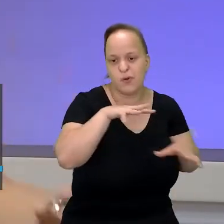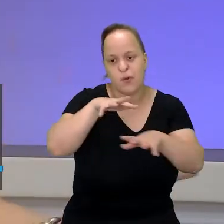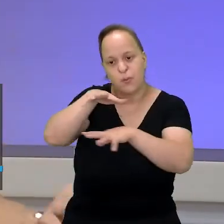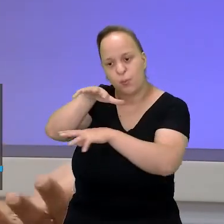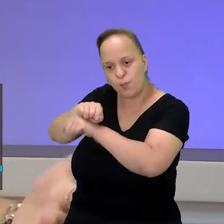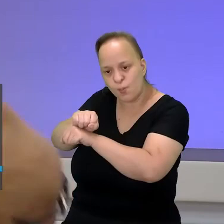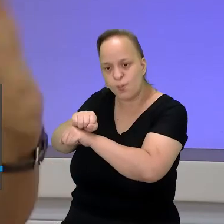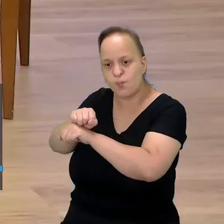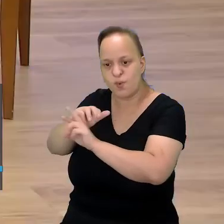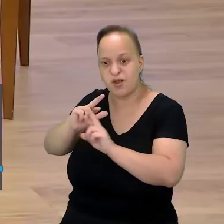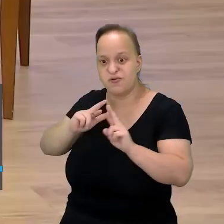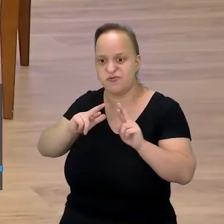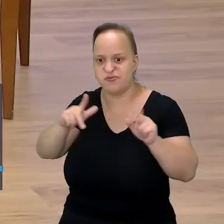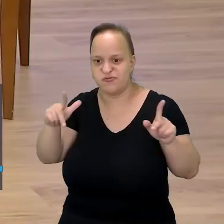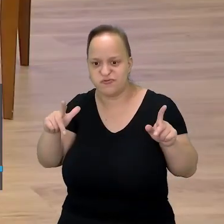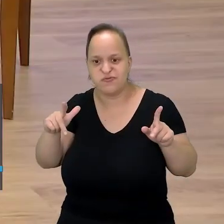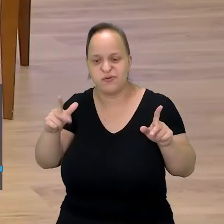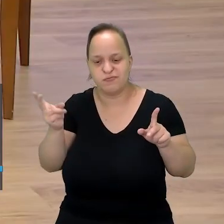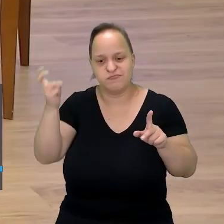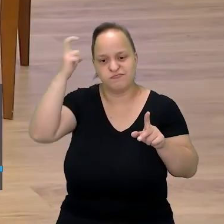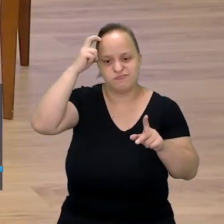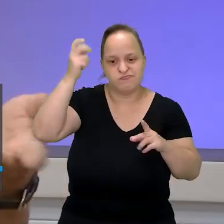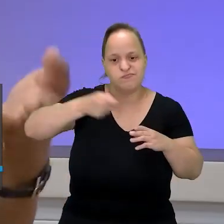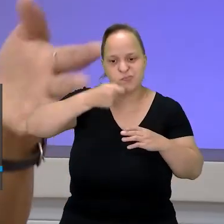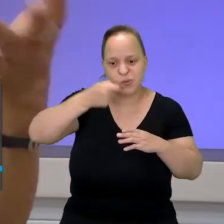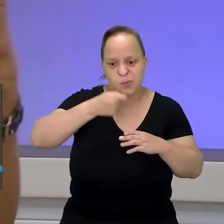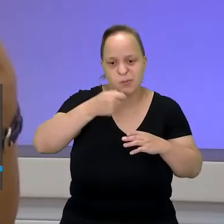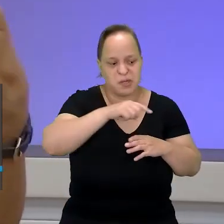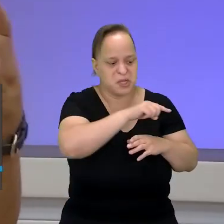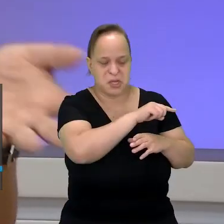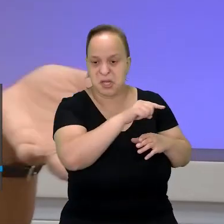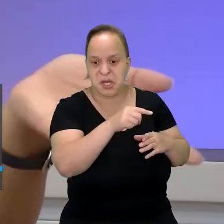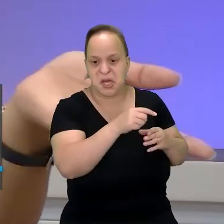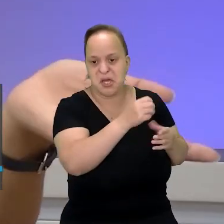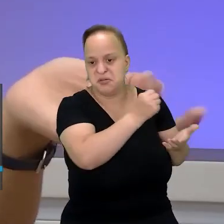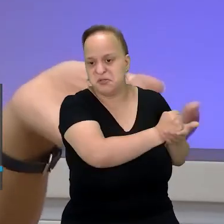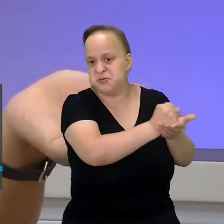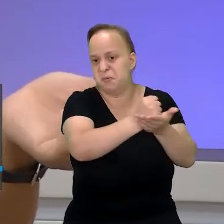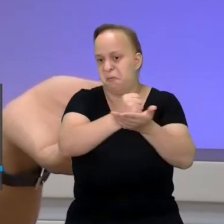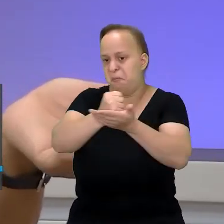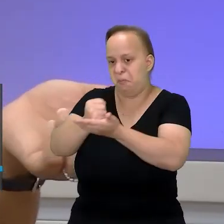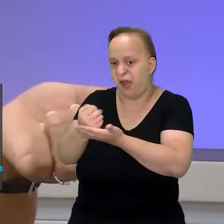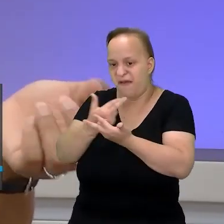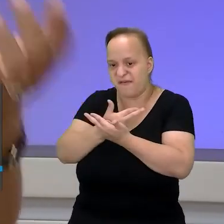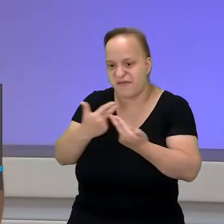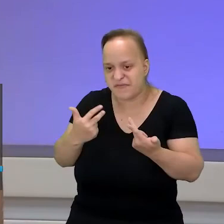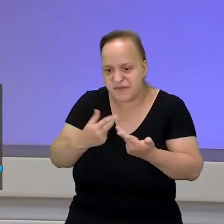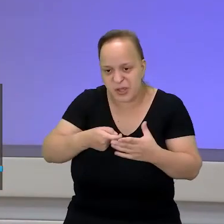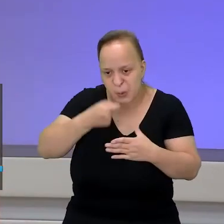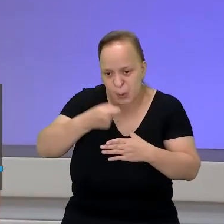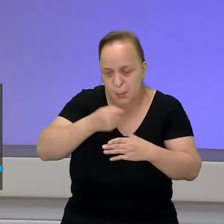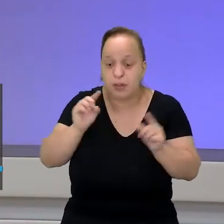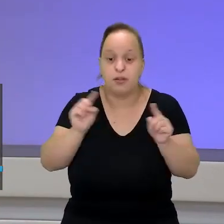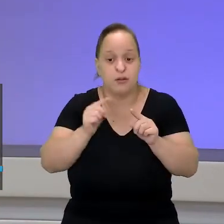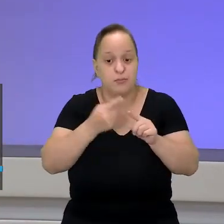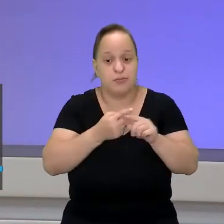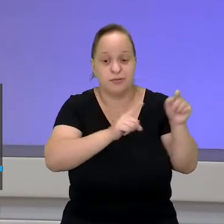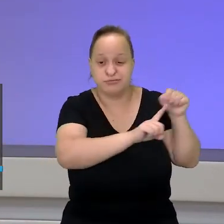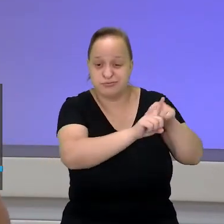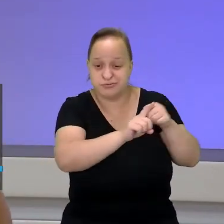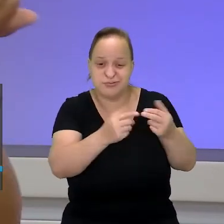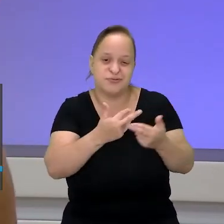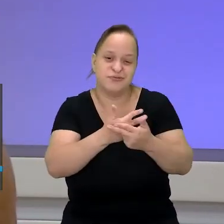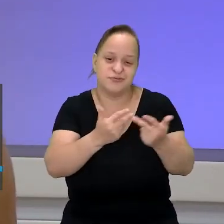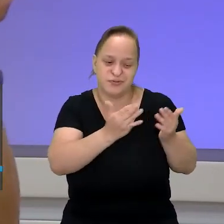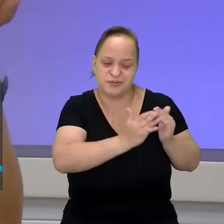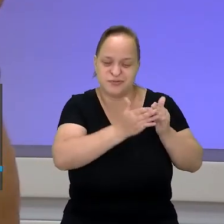dos povos originários, porque afinal de contas não trouxeram tanta comida assim, porque passaram vários meses no navio, né? Exato. Então, Pro, quero agradecer a sua vinda